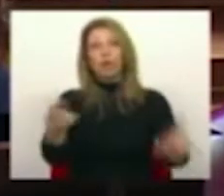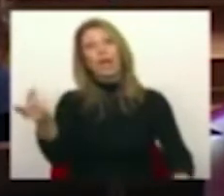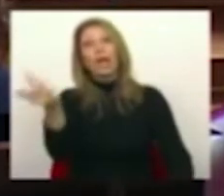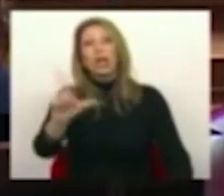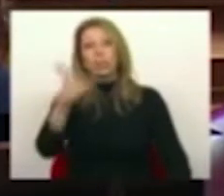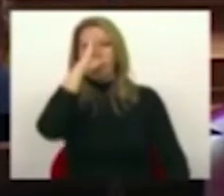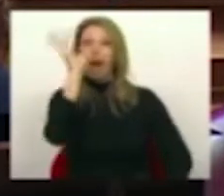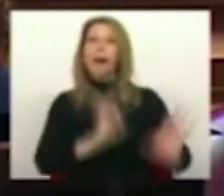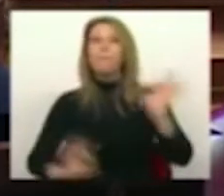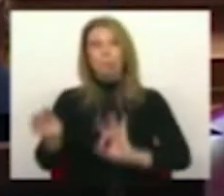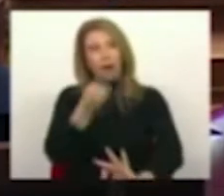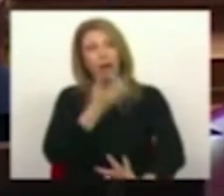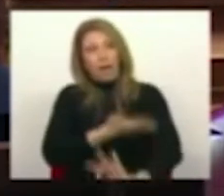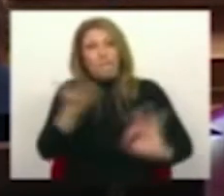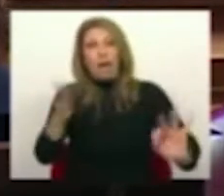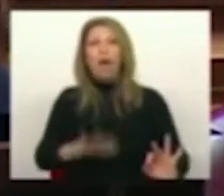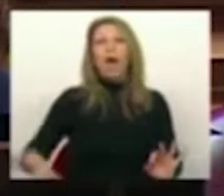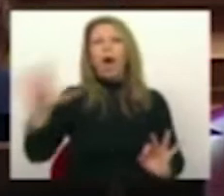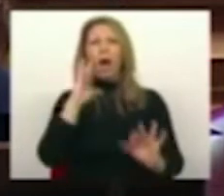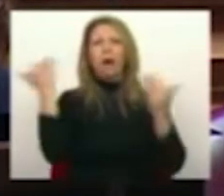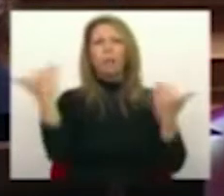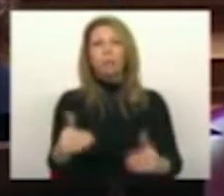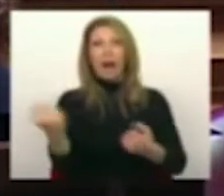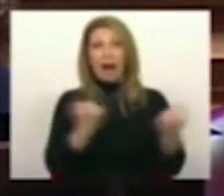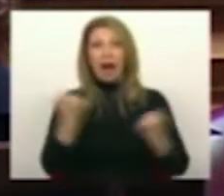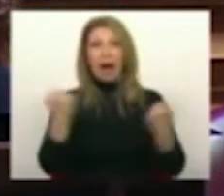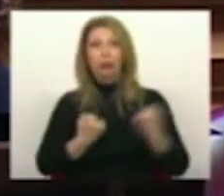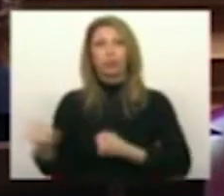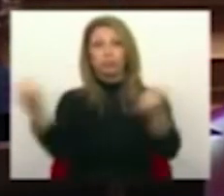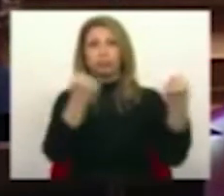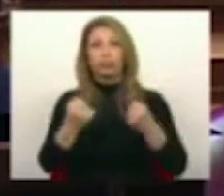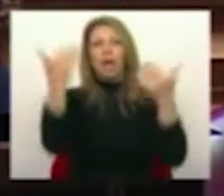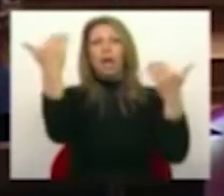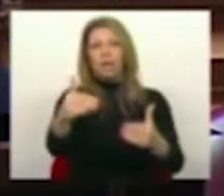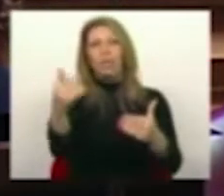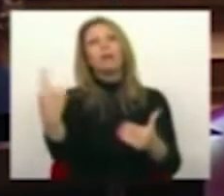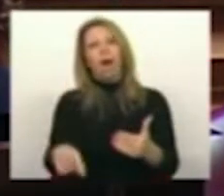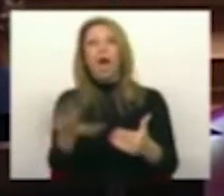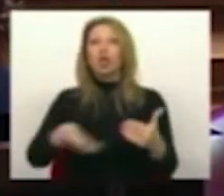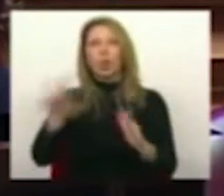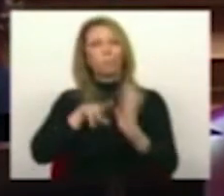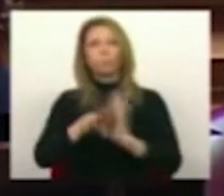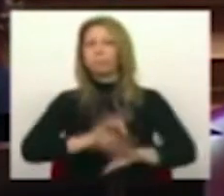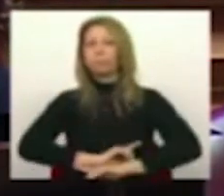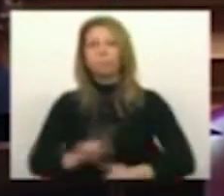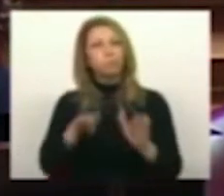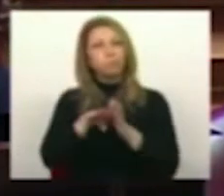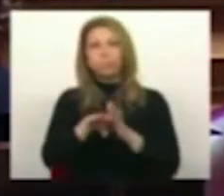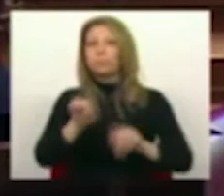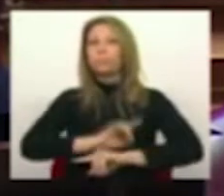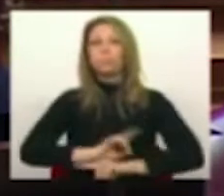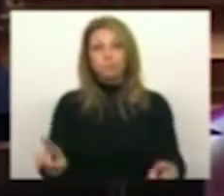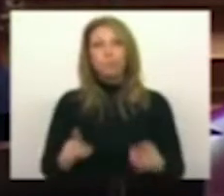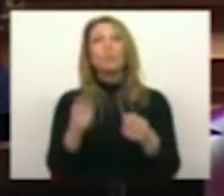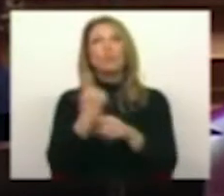bem, por exemplo, as áreas de restrição ao tráfego automóvel, já depois de terem sido anunciadas mais zonas pedonáveis e cicláveis, não